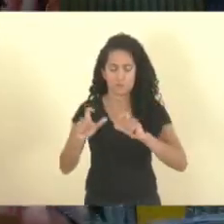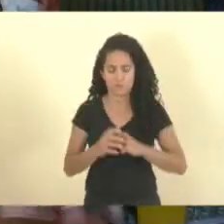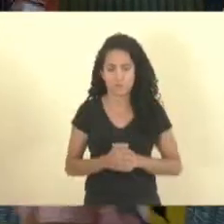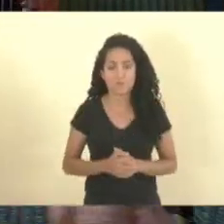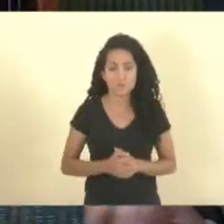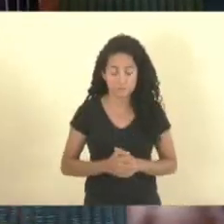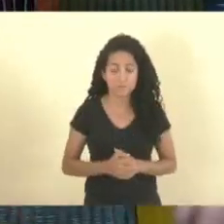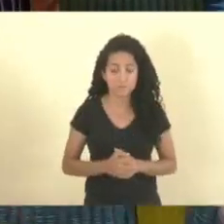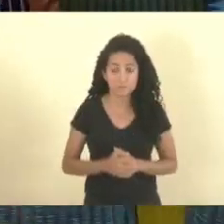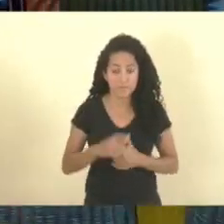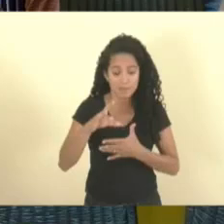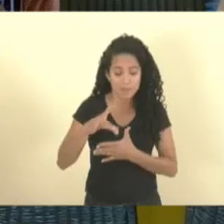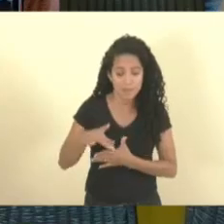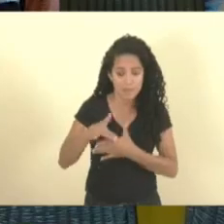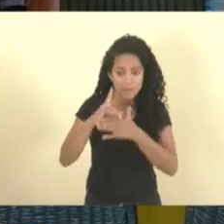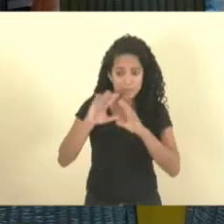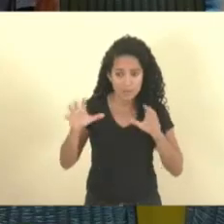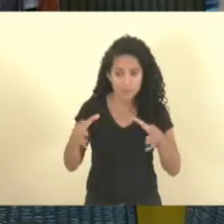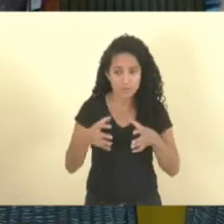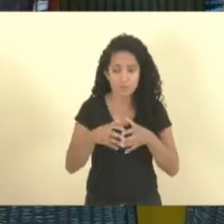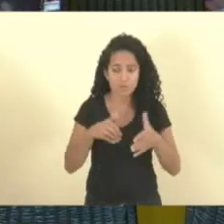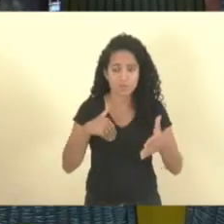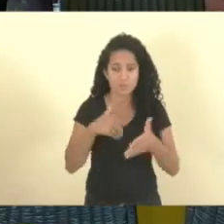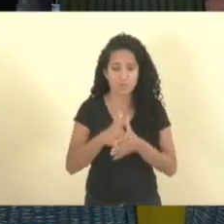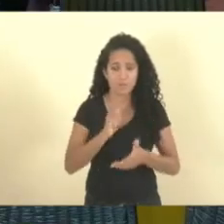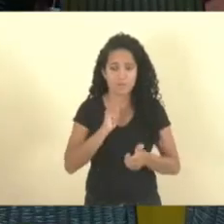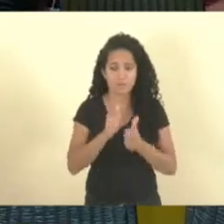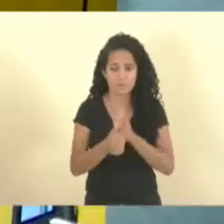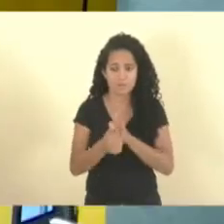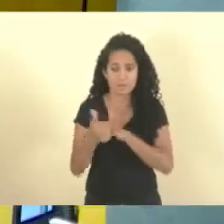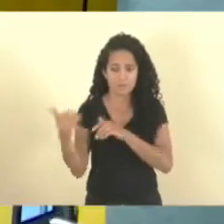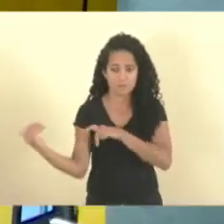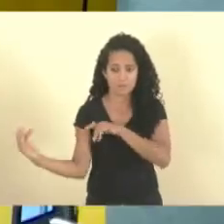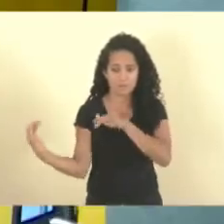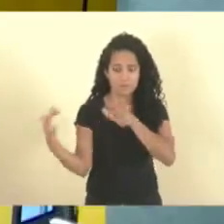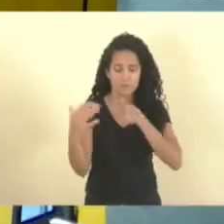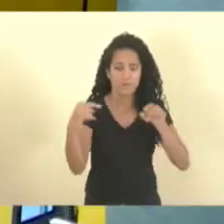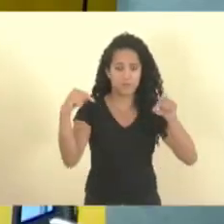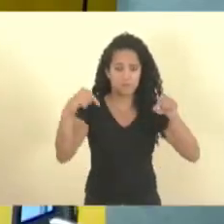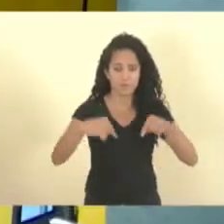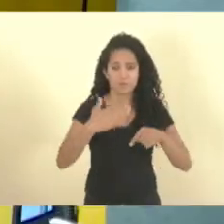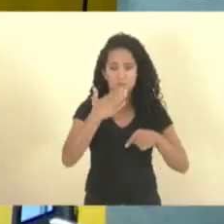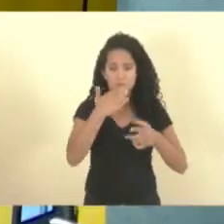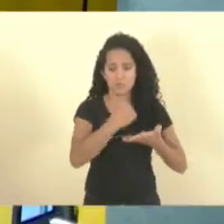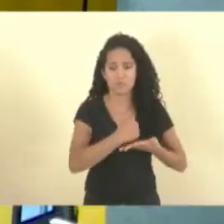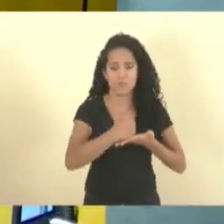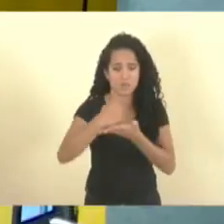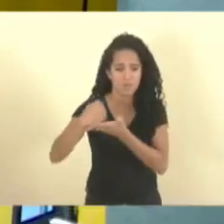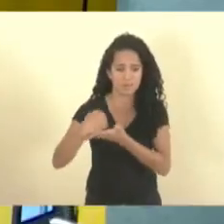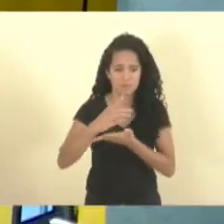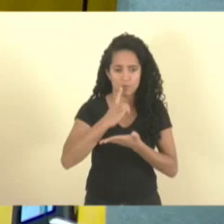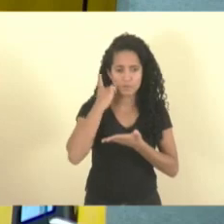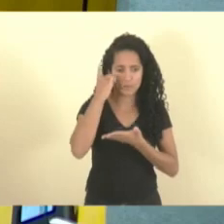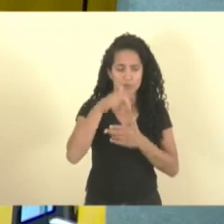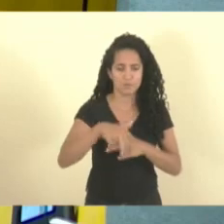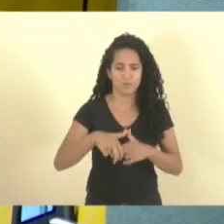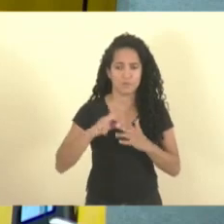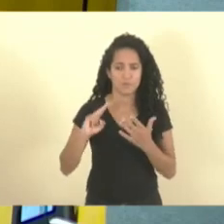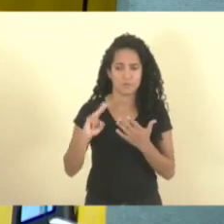Atletas e lideranças do Clube Desportiva Ferroviária vieram à Assembleia pedir apoio dos deputados quanto a